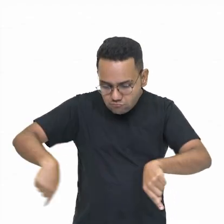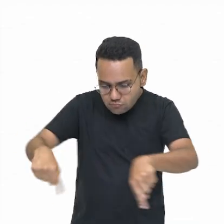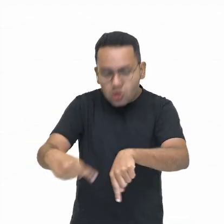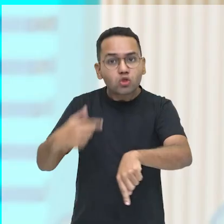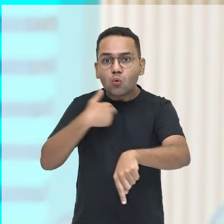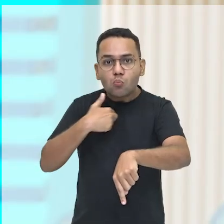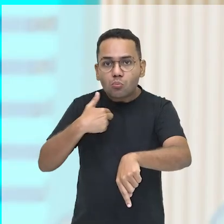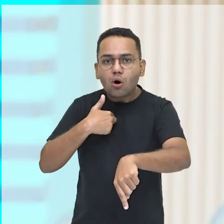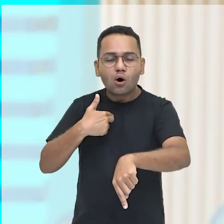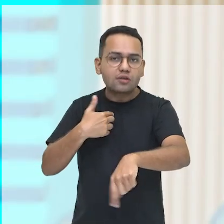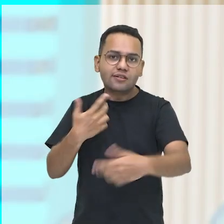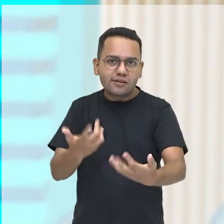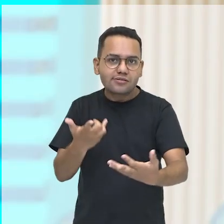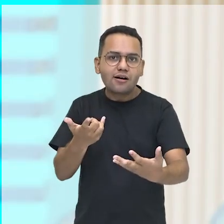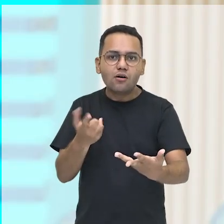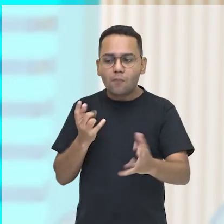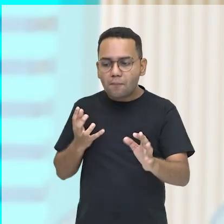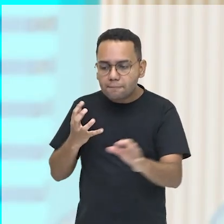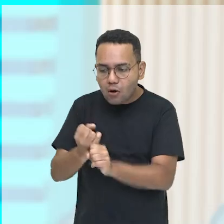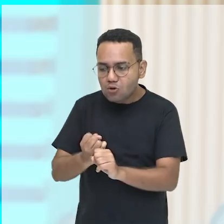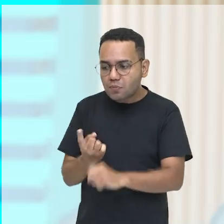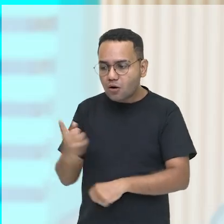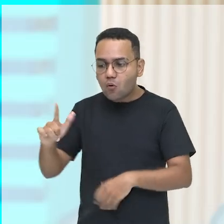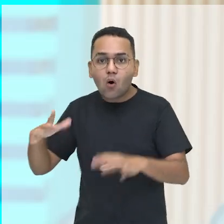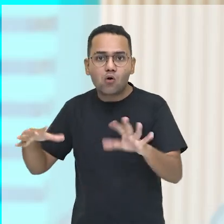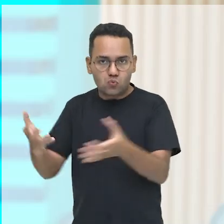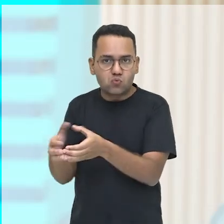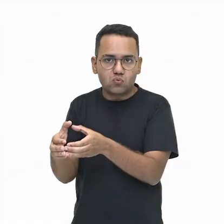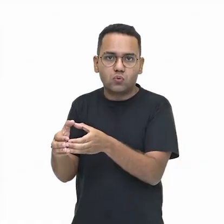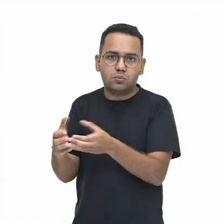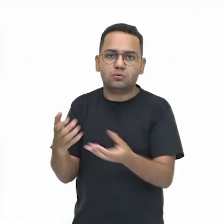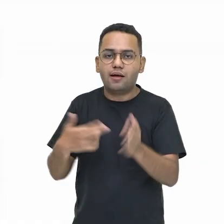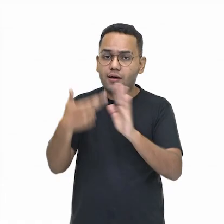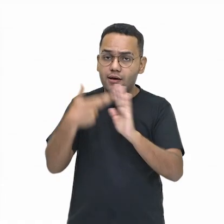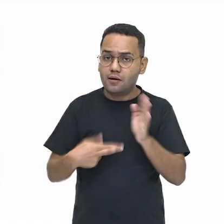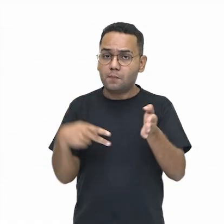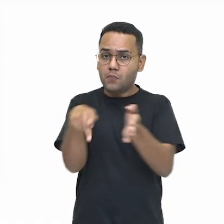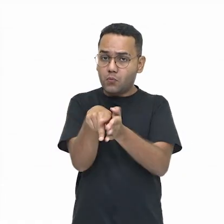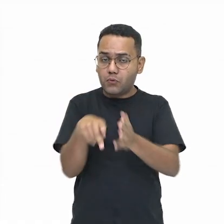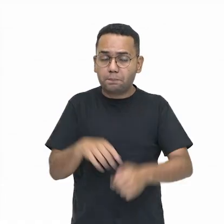adversária. Então, esses são alguns fundamentos aí do chokeball.